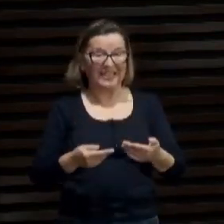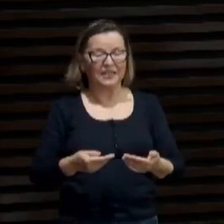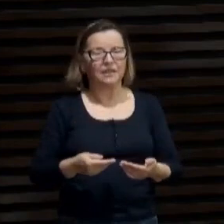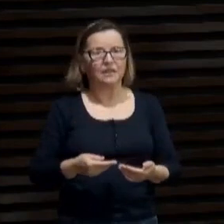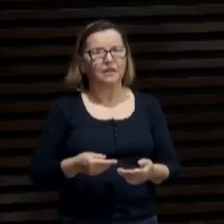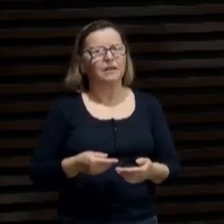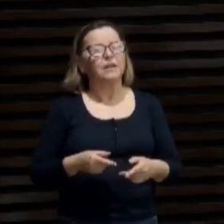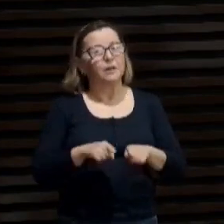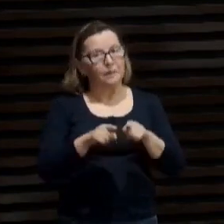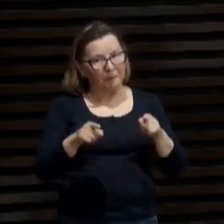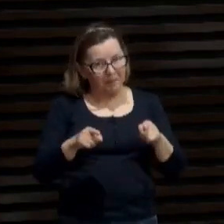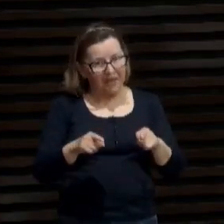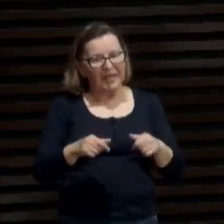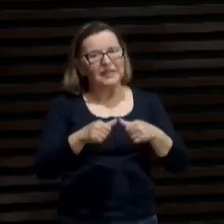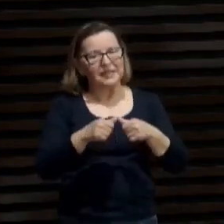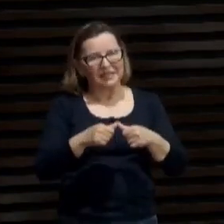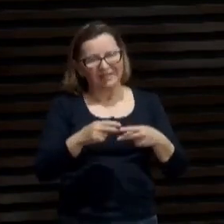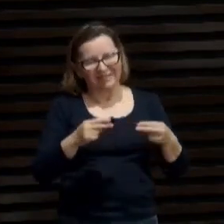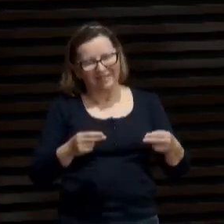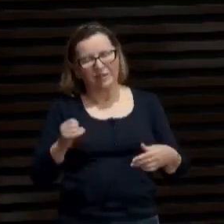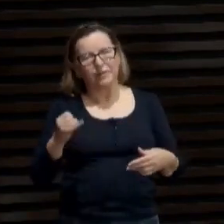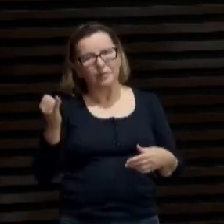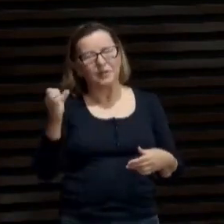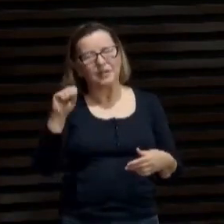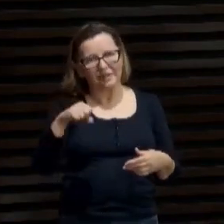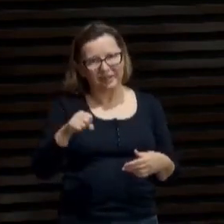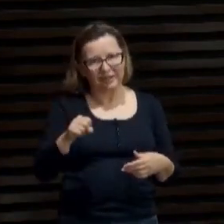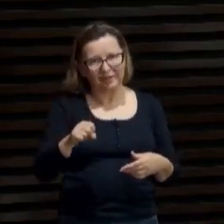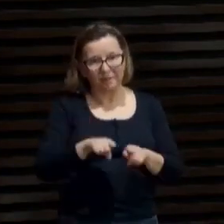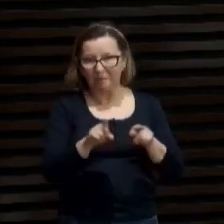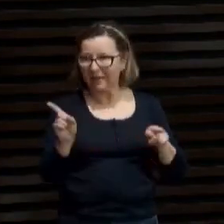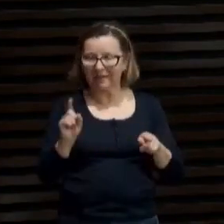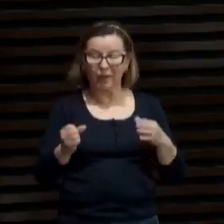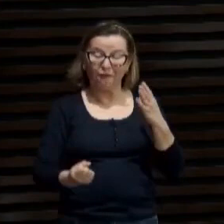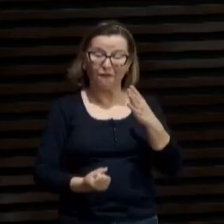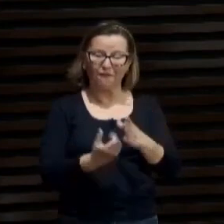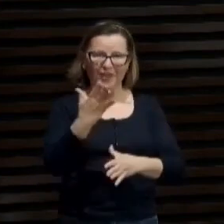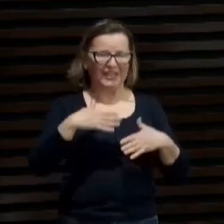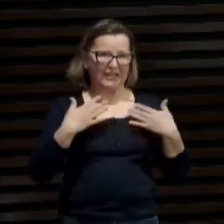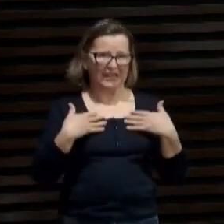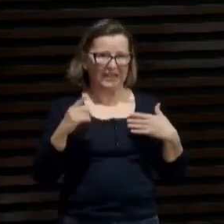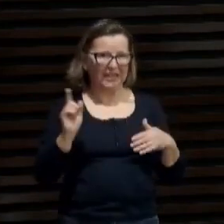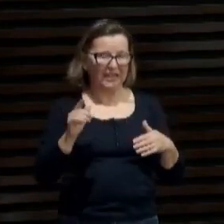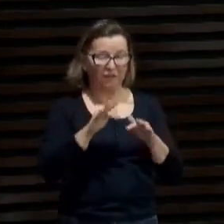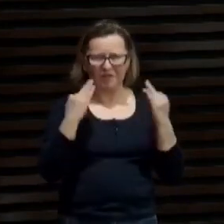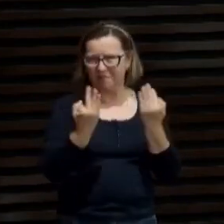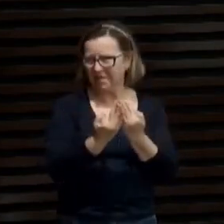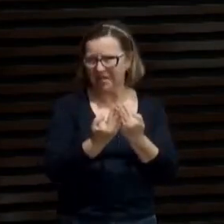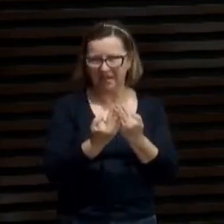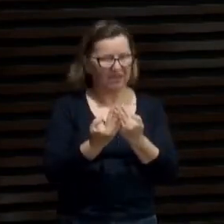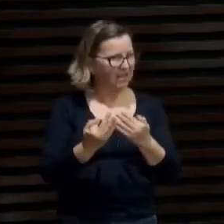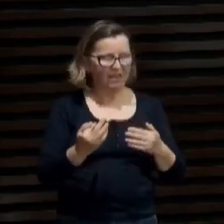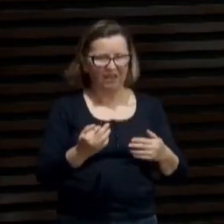não é isso que é a fonte de alegria do cristão. Não é a família, não é a política, ainda que essas